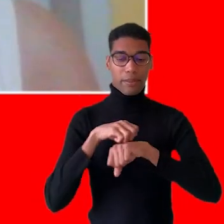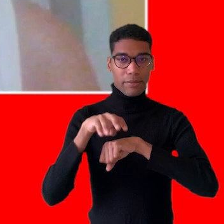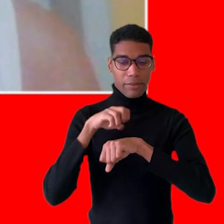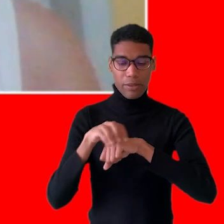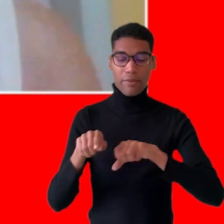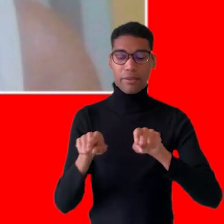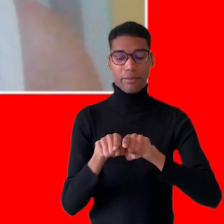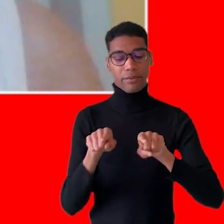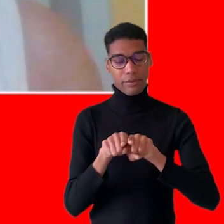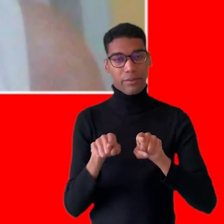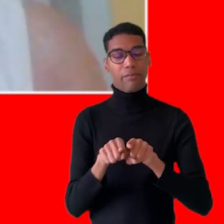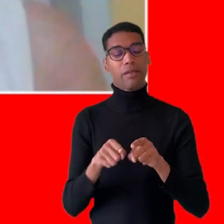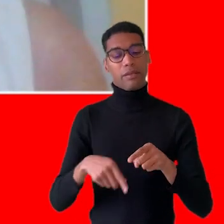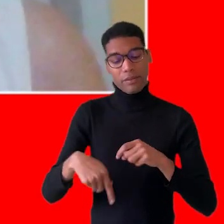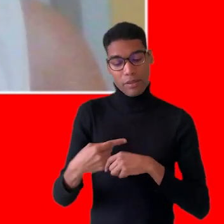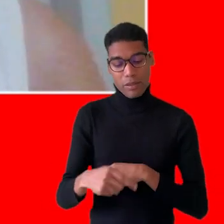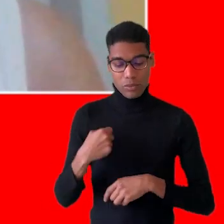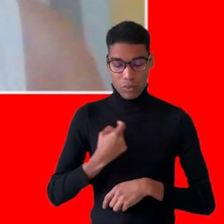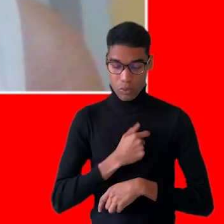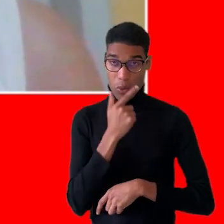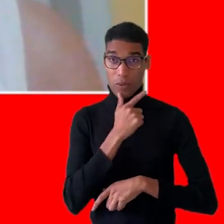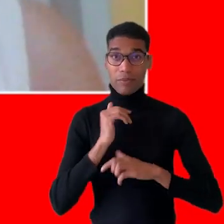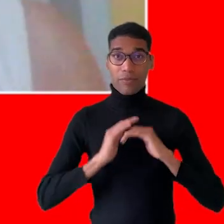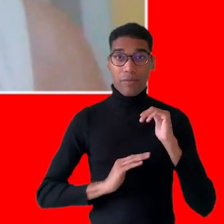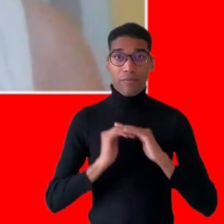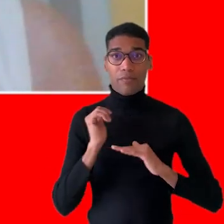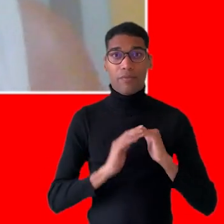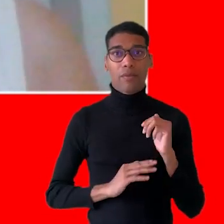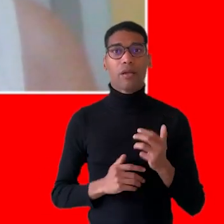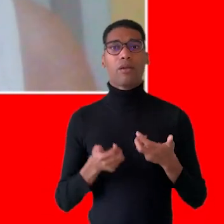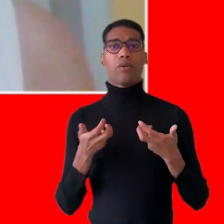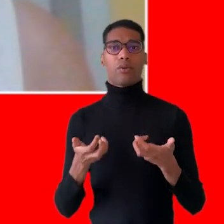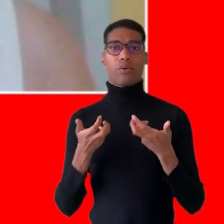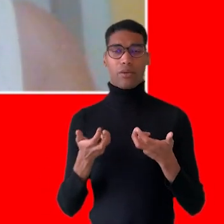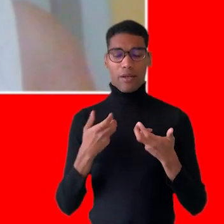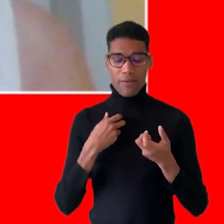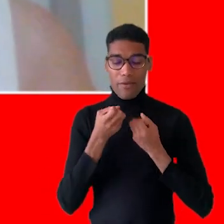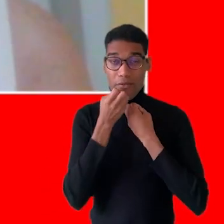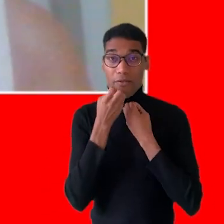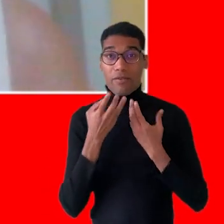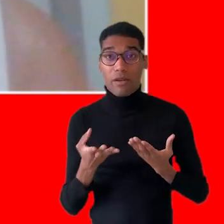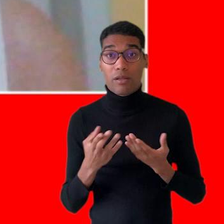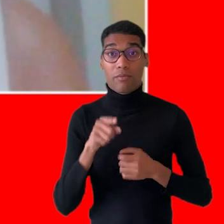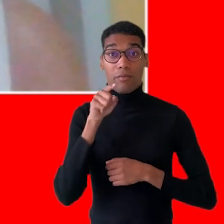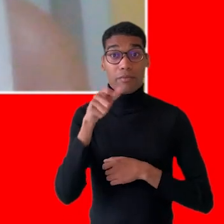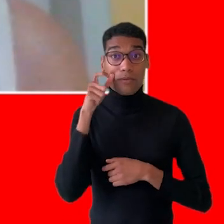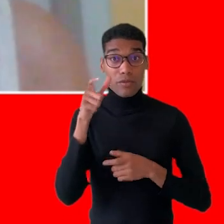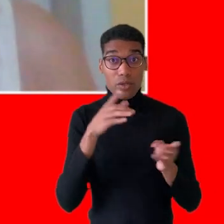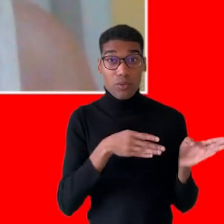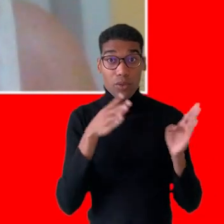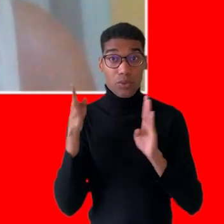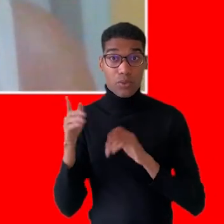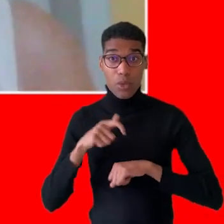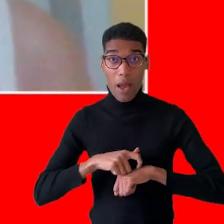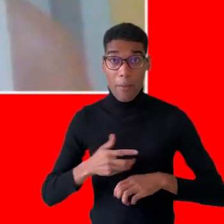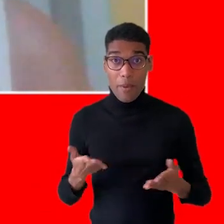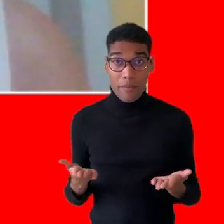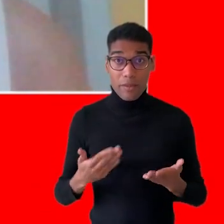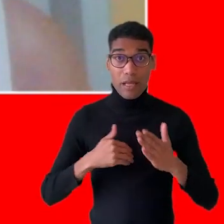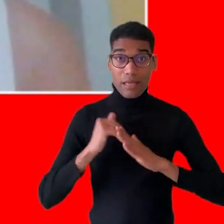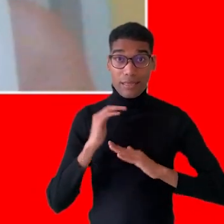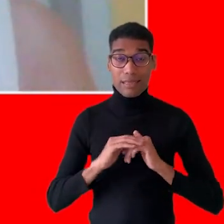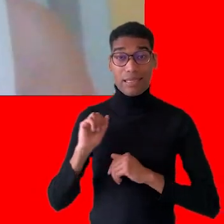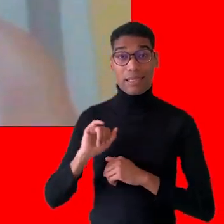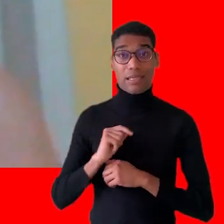né, e orientações que recebemos aqui, que a gente possa colocar em prática. E eu quero só terminar dizendo para você que está assistindo esse momento,